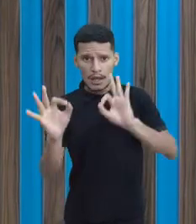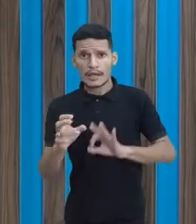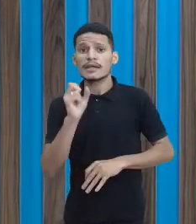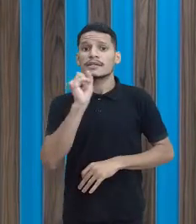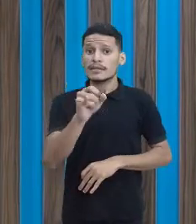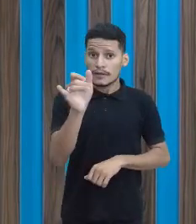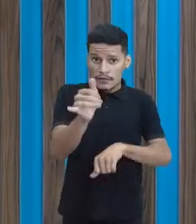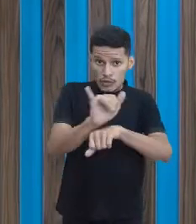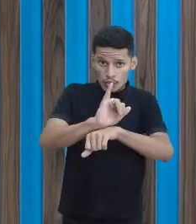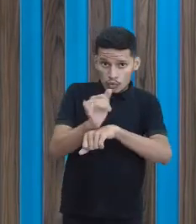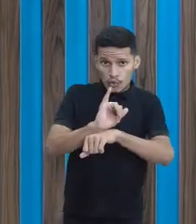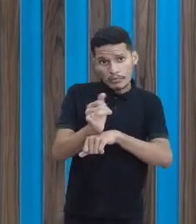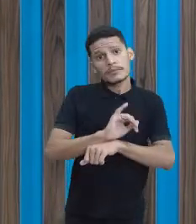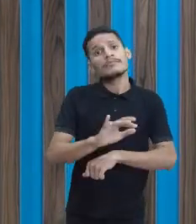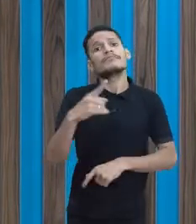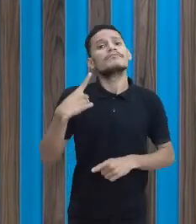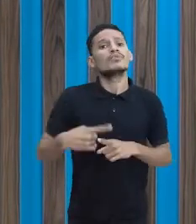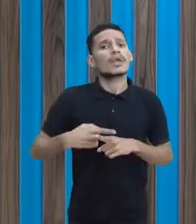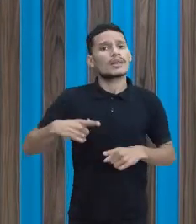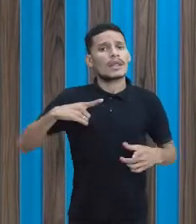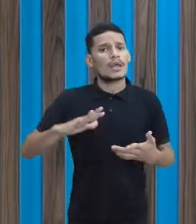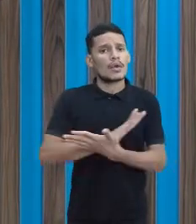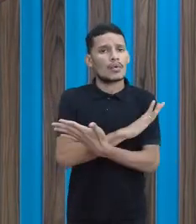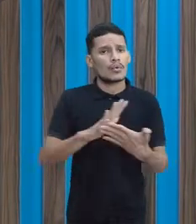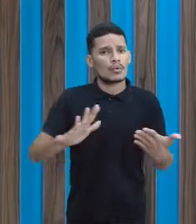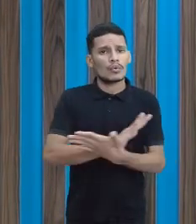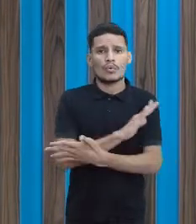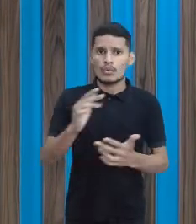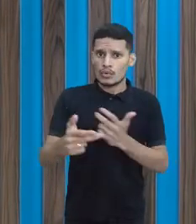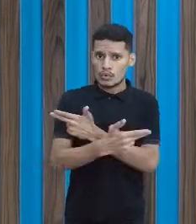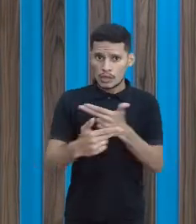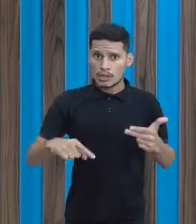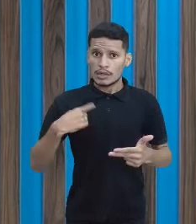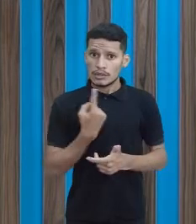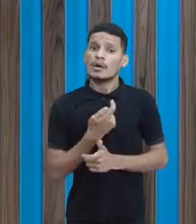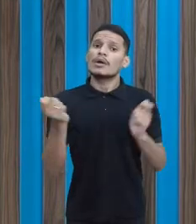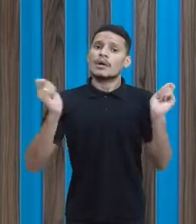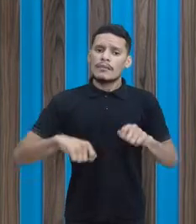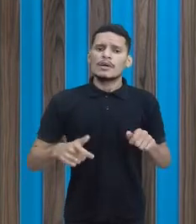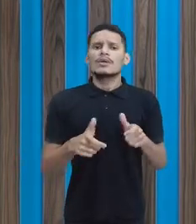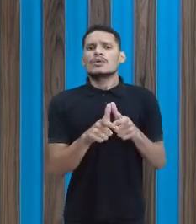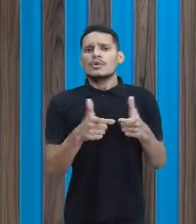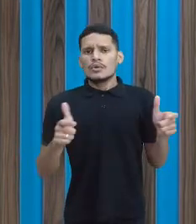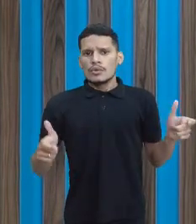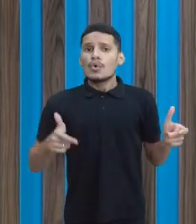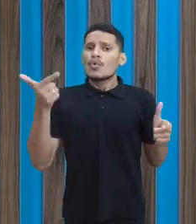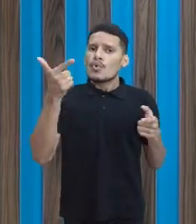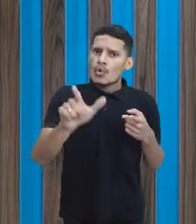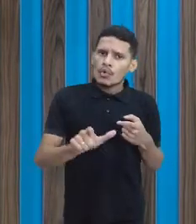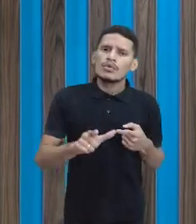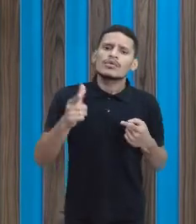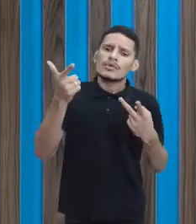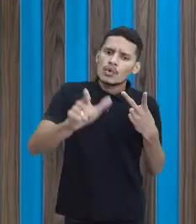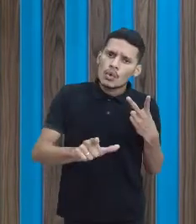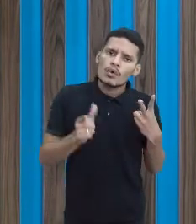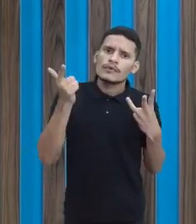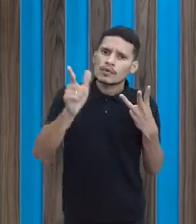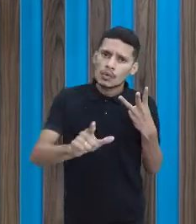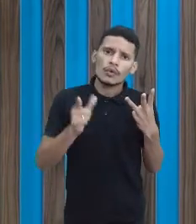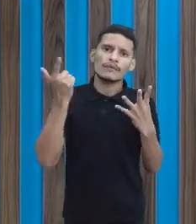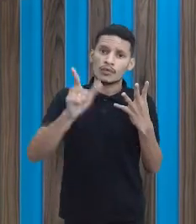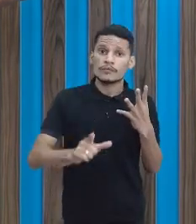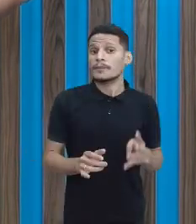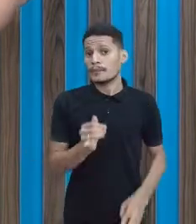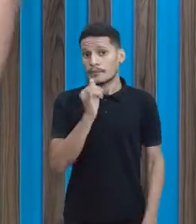conosco pelo YouTube, porque tem coisas aqui que a gente consegue aumentar, a gente consegue fazer outras vezes, tá certo? Então,